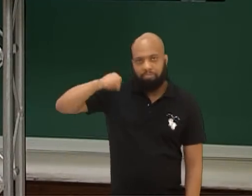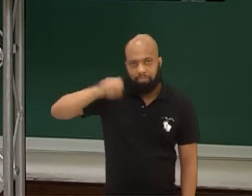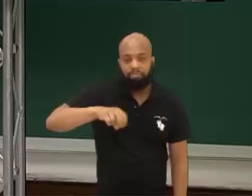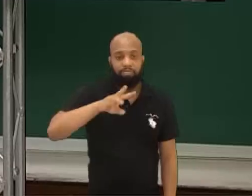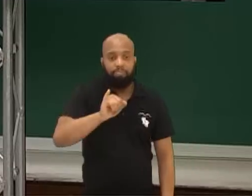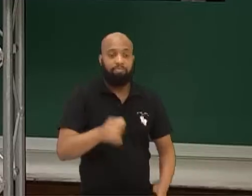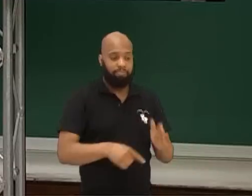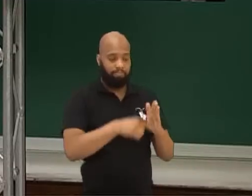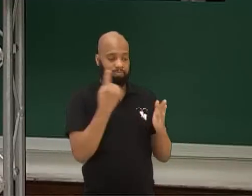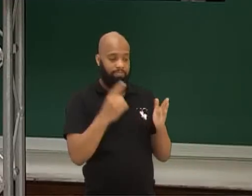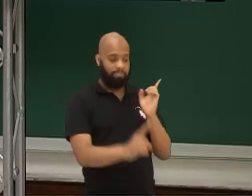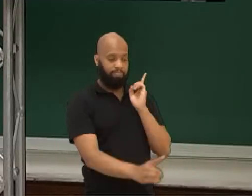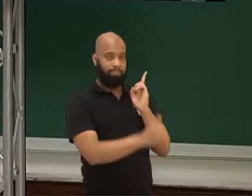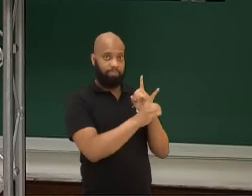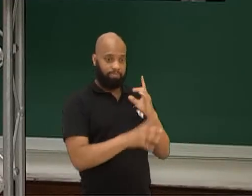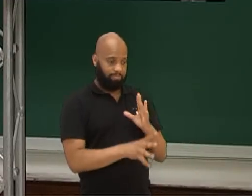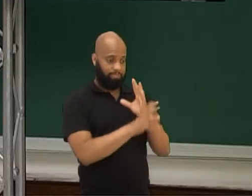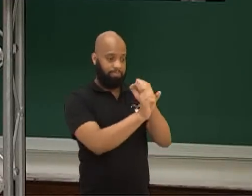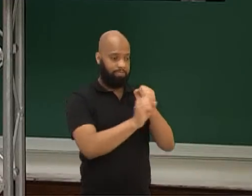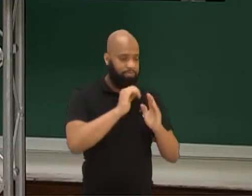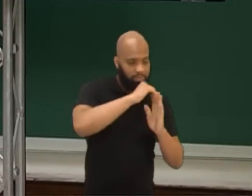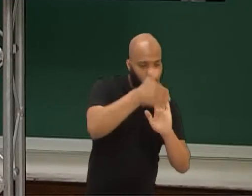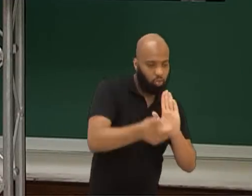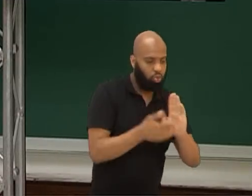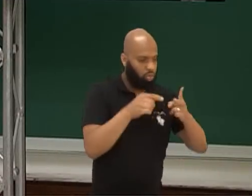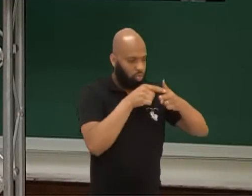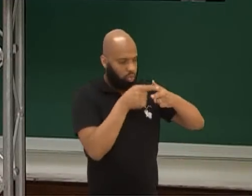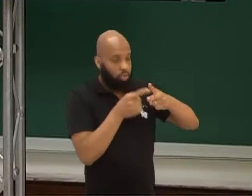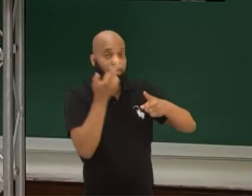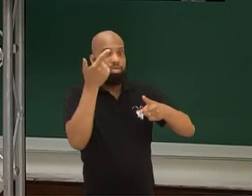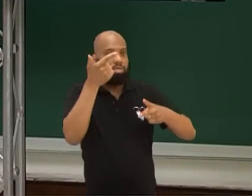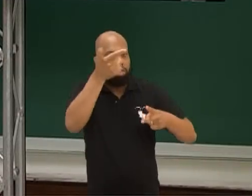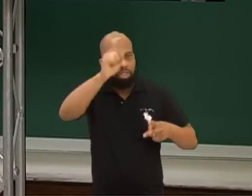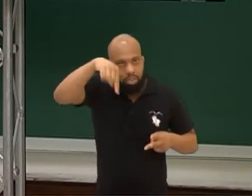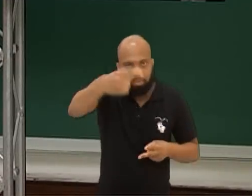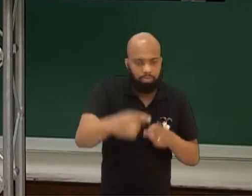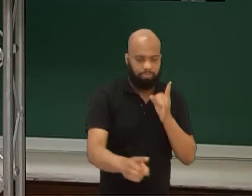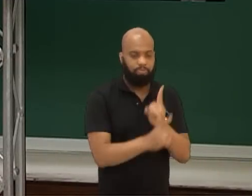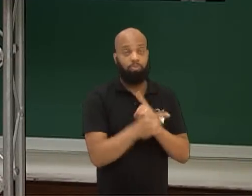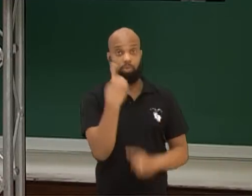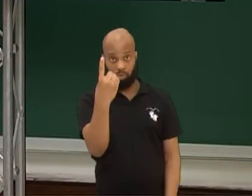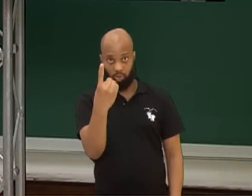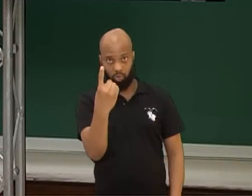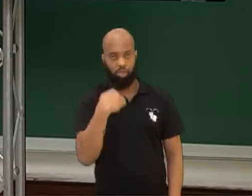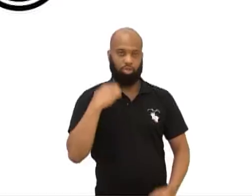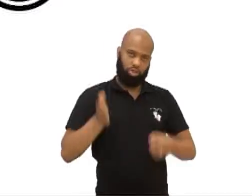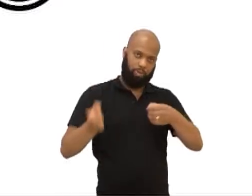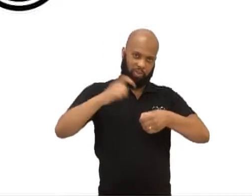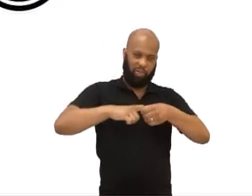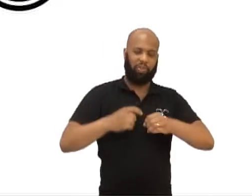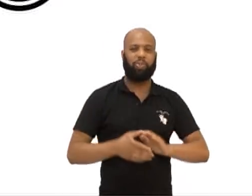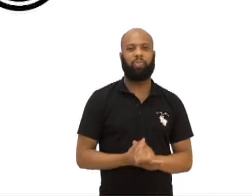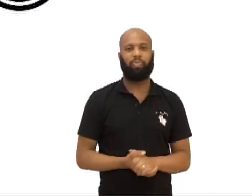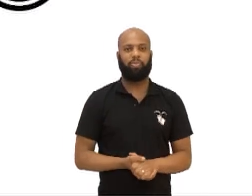achar a soma de todos esses ângulos e depois descobrir um ângulo. Tudo bem? Eu já volto.